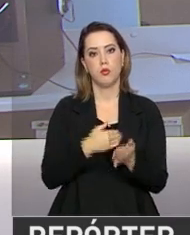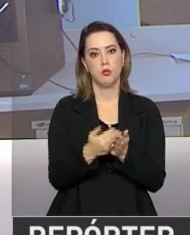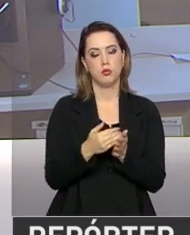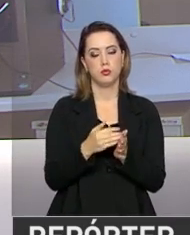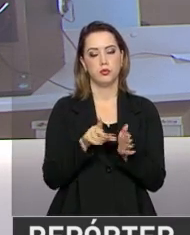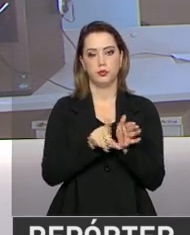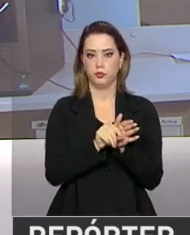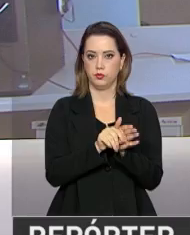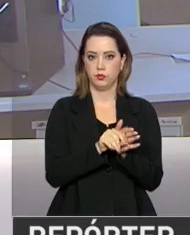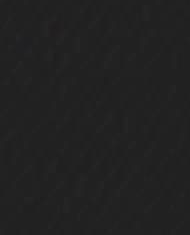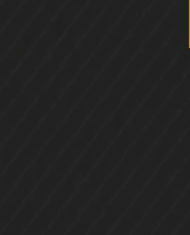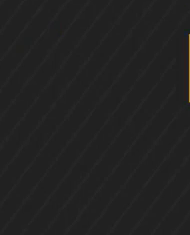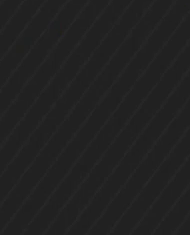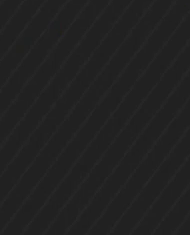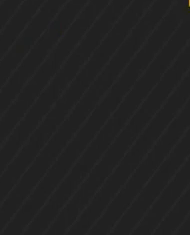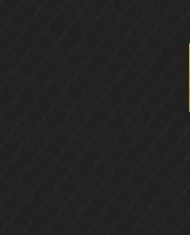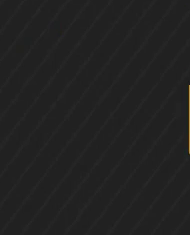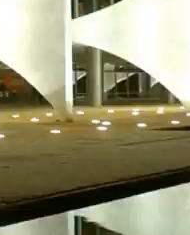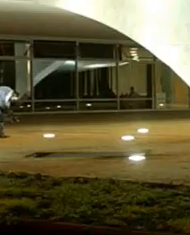em nossas redes